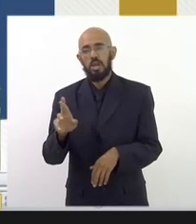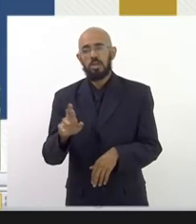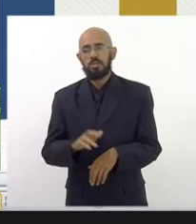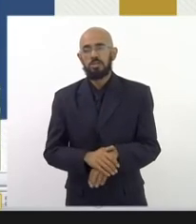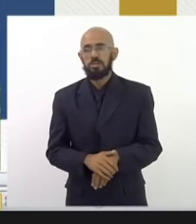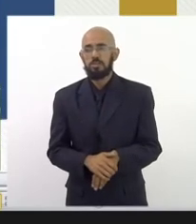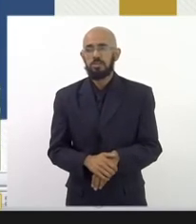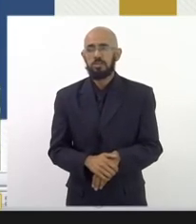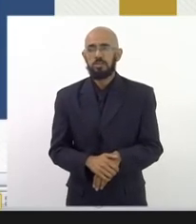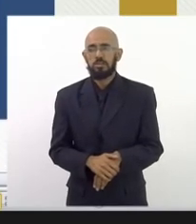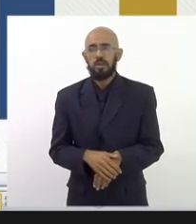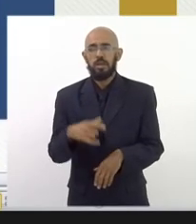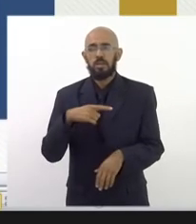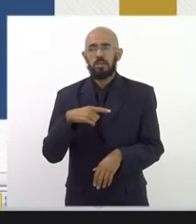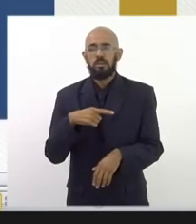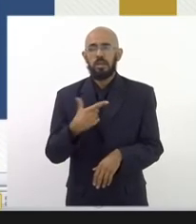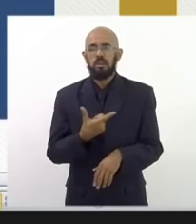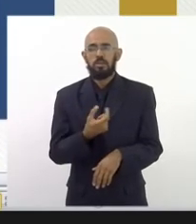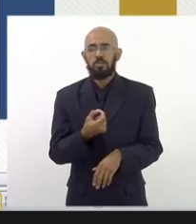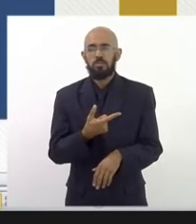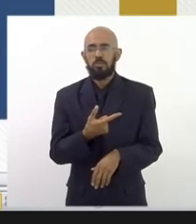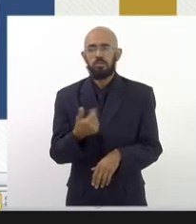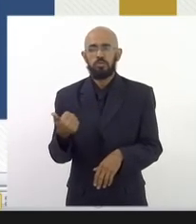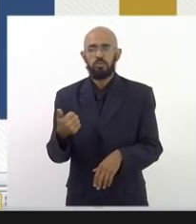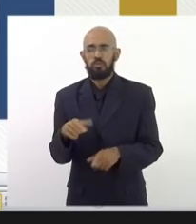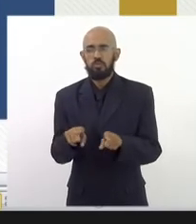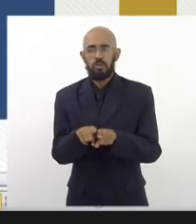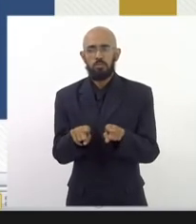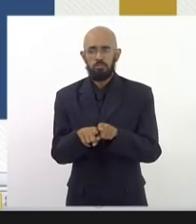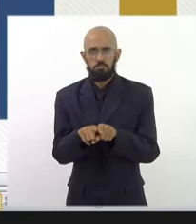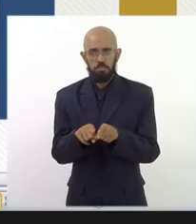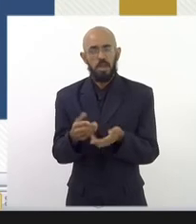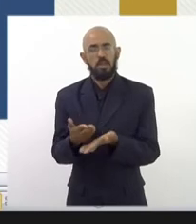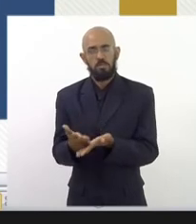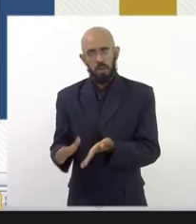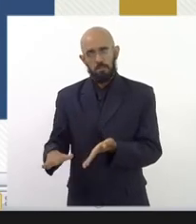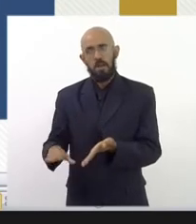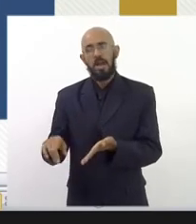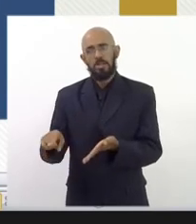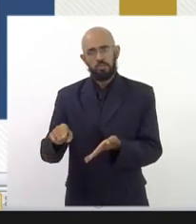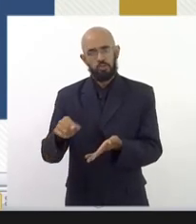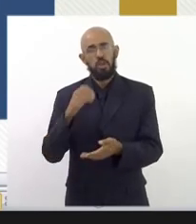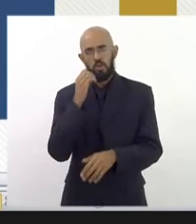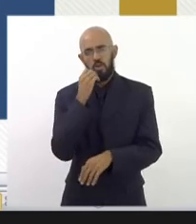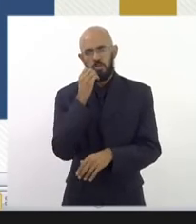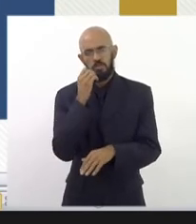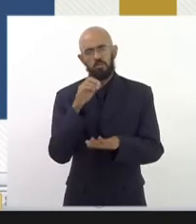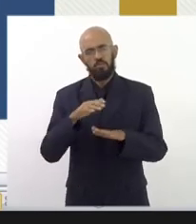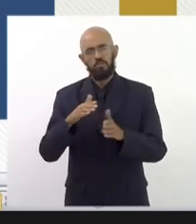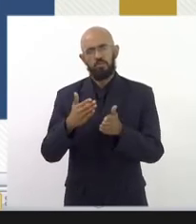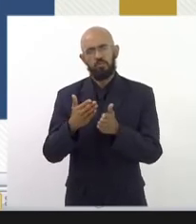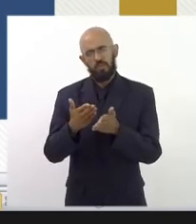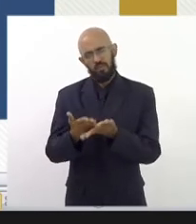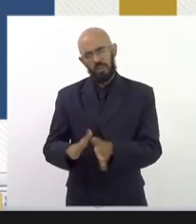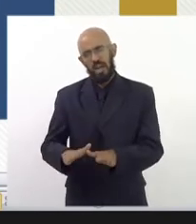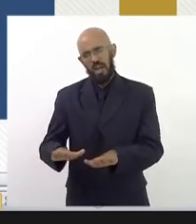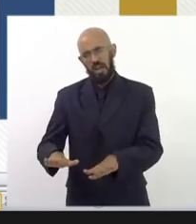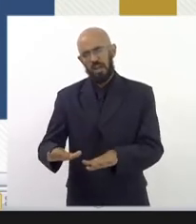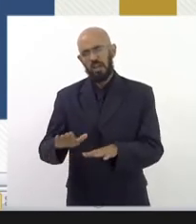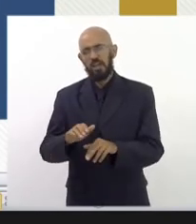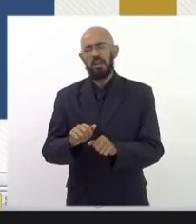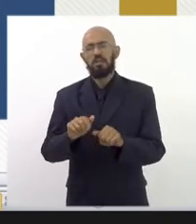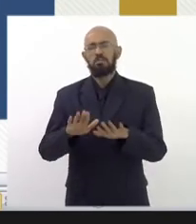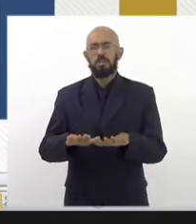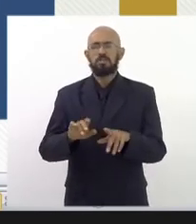tem uma parte aí de 21, que obviamente fica, né, sempre o exercício seguinte. Só que boa